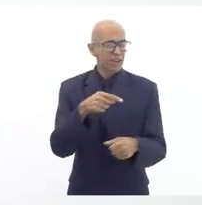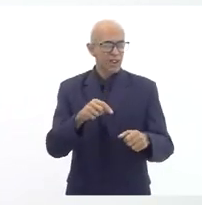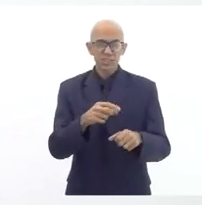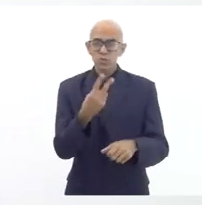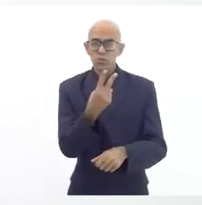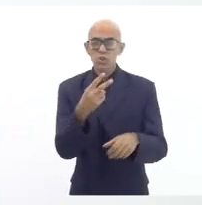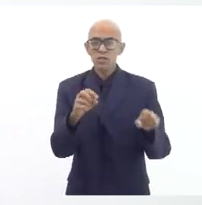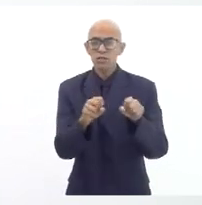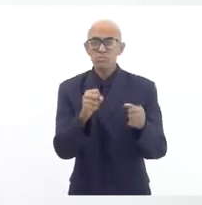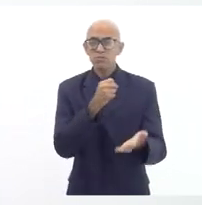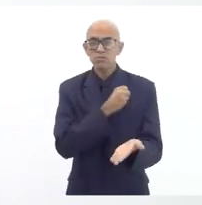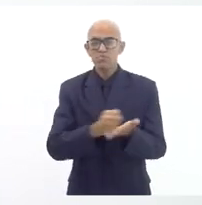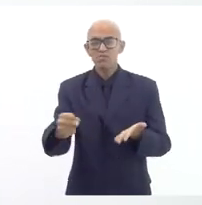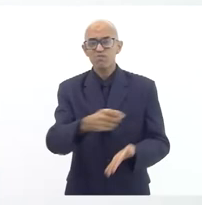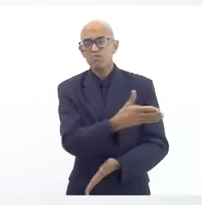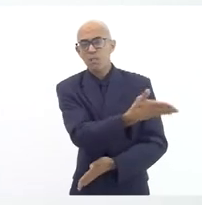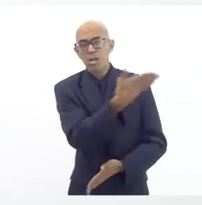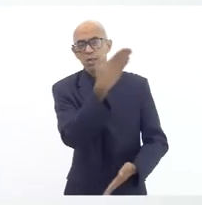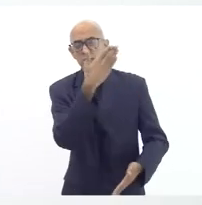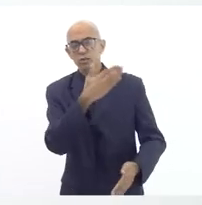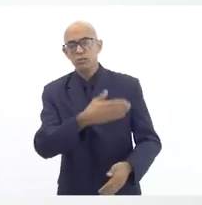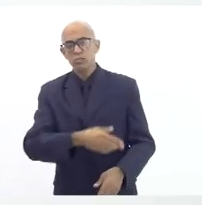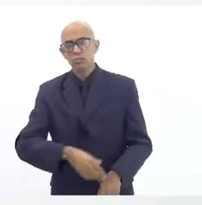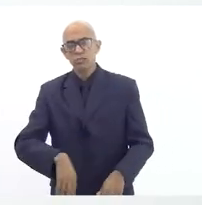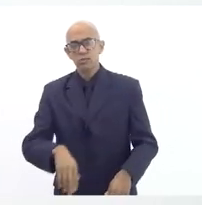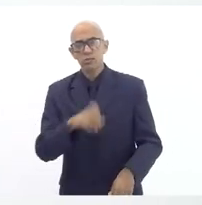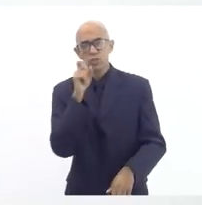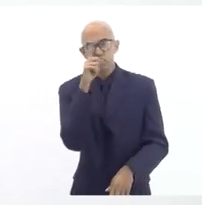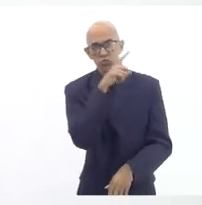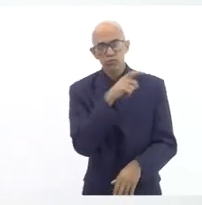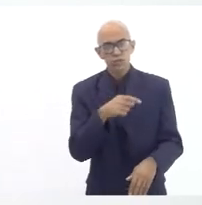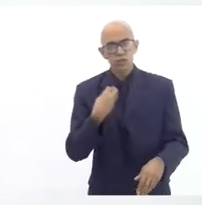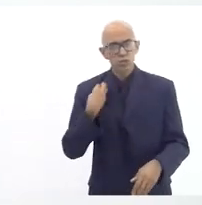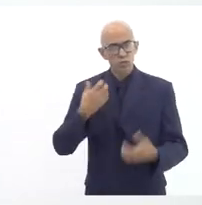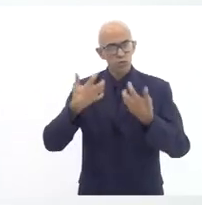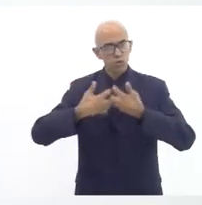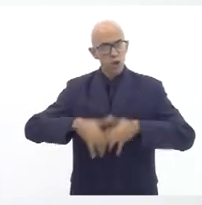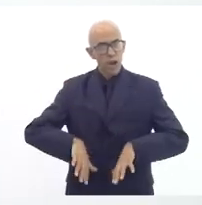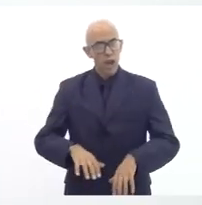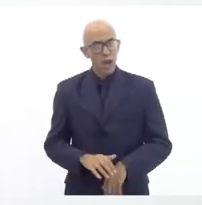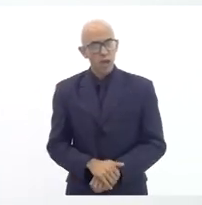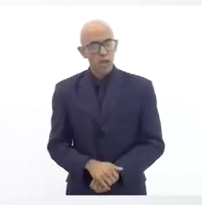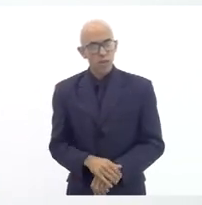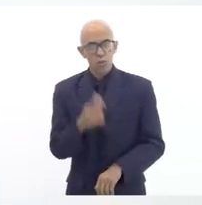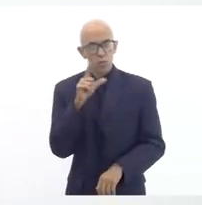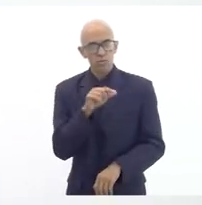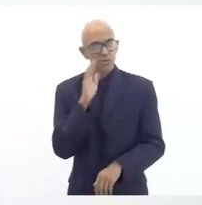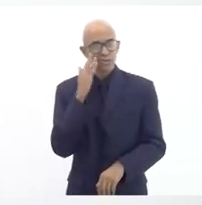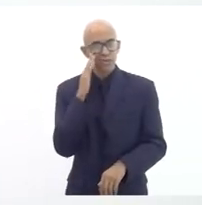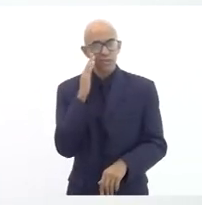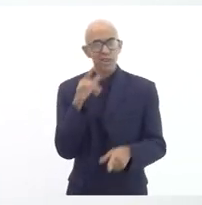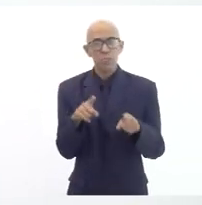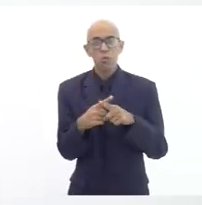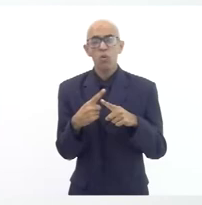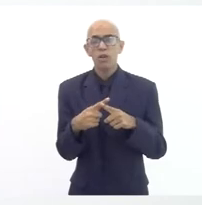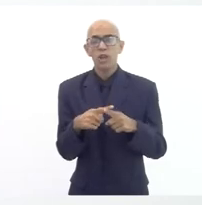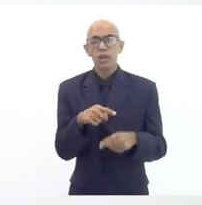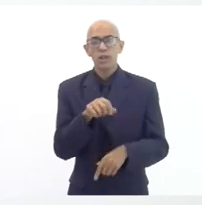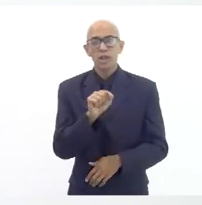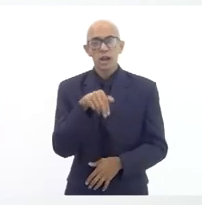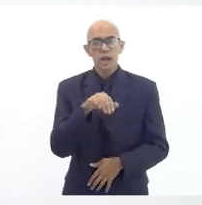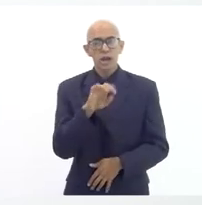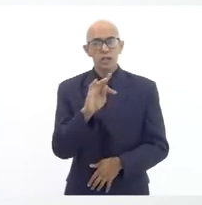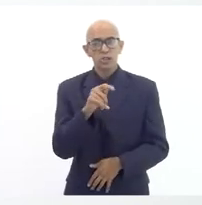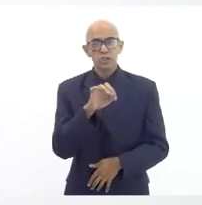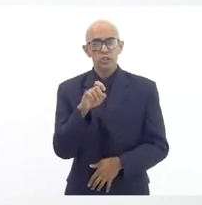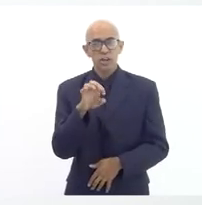porcarias de escada rolante para funcionar. Eu não consigo compreender como é que na estação de Anchieta. A